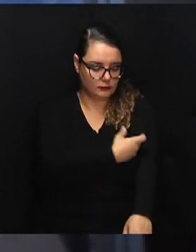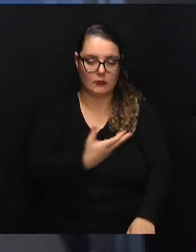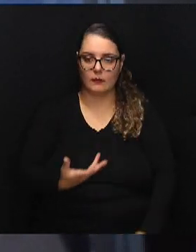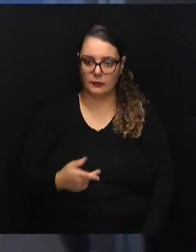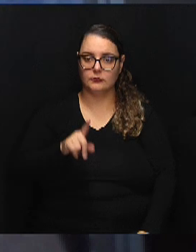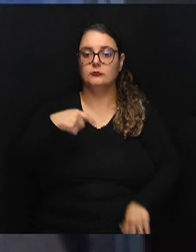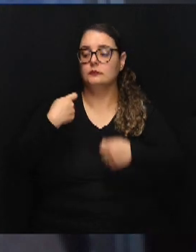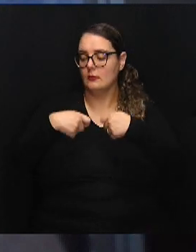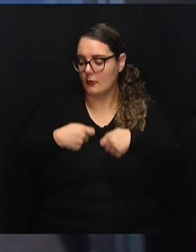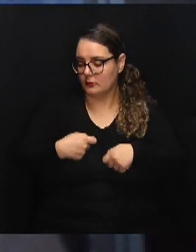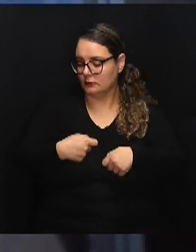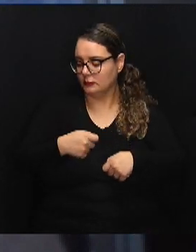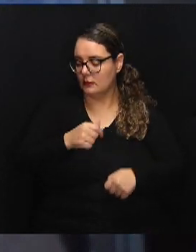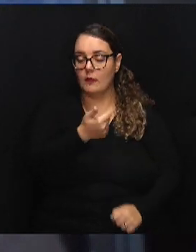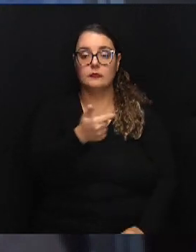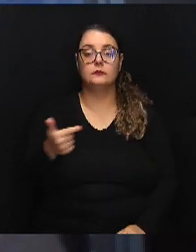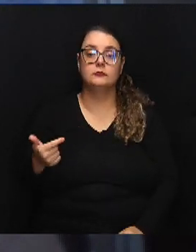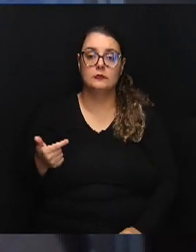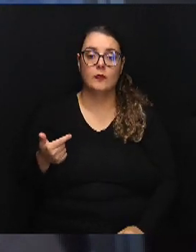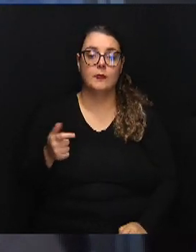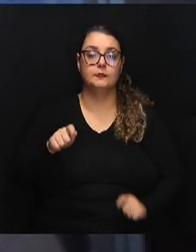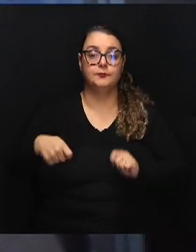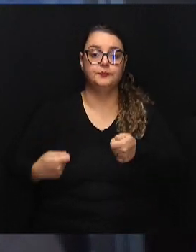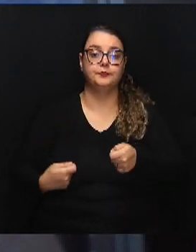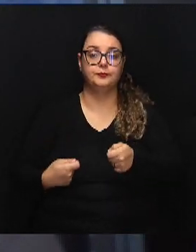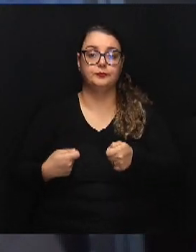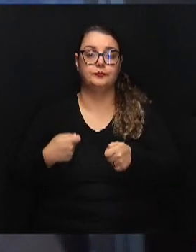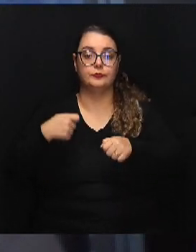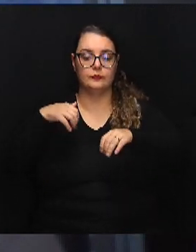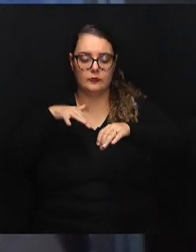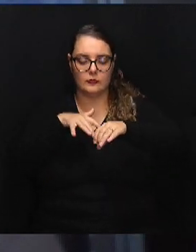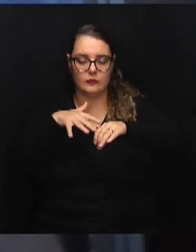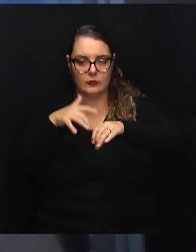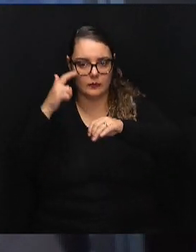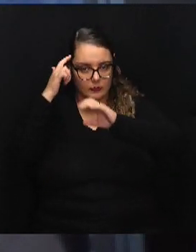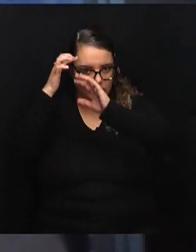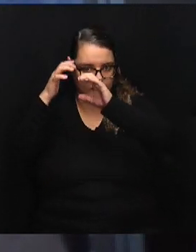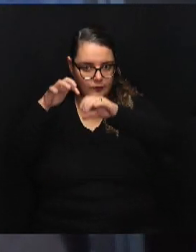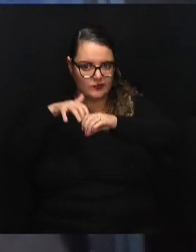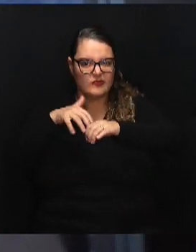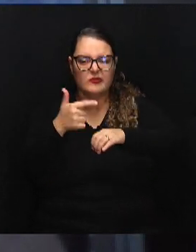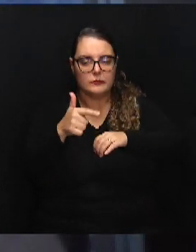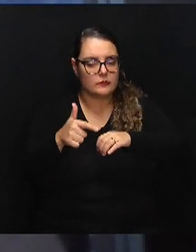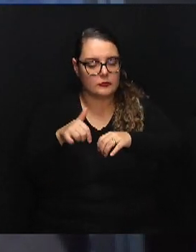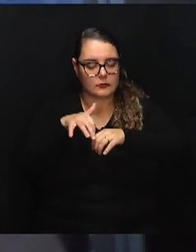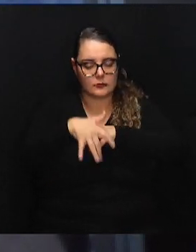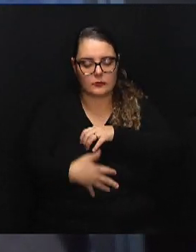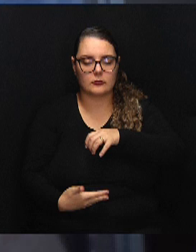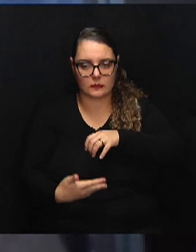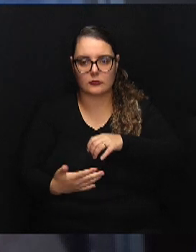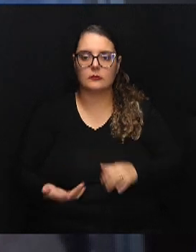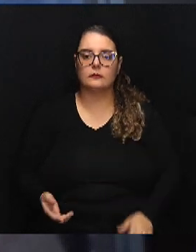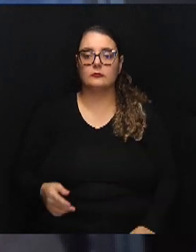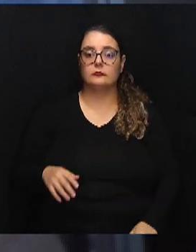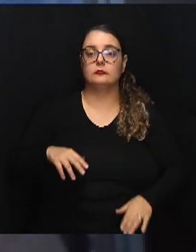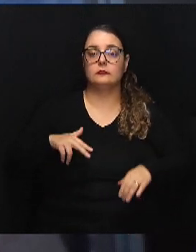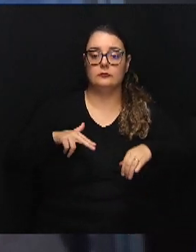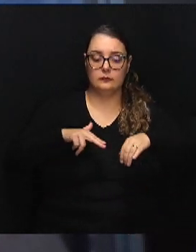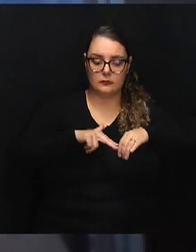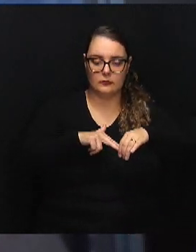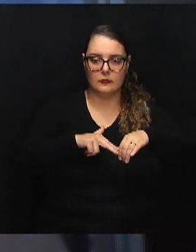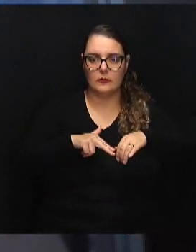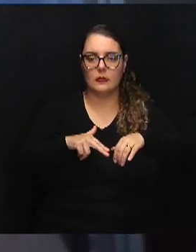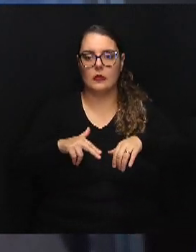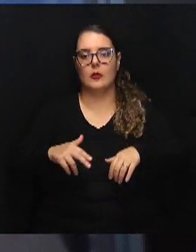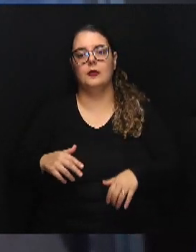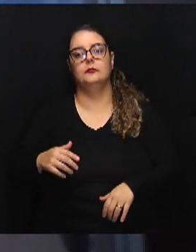gente não tenha nenhum sinal de sangramento na cabeça, tá? Então, a tomografia ela é realizada para descartar